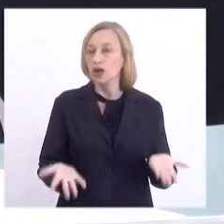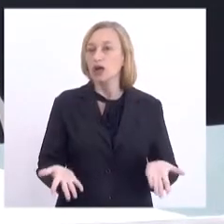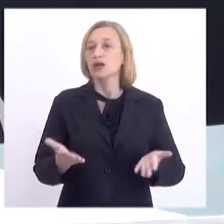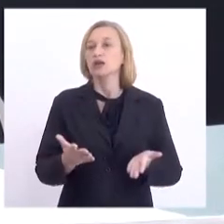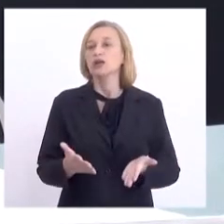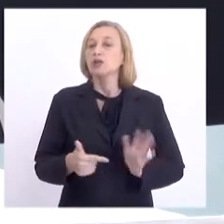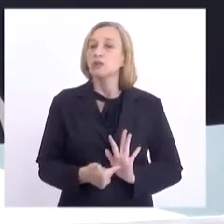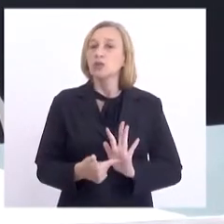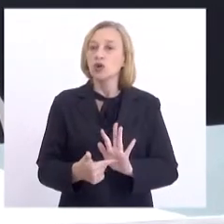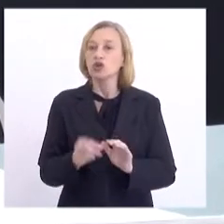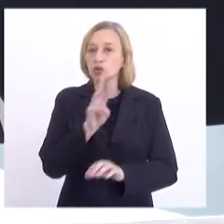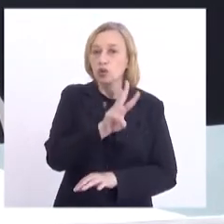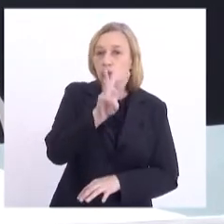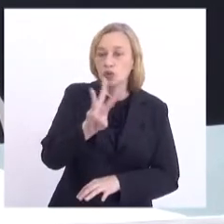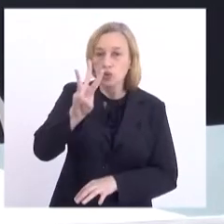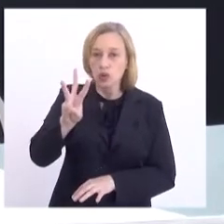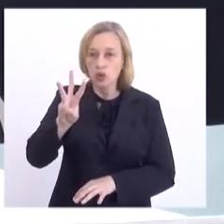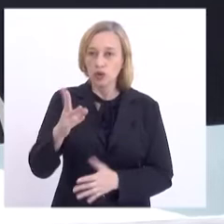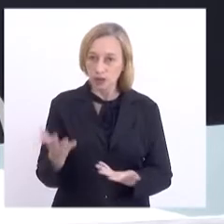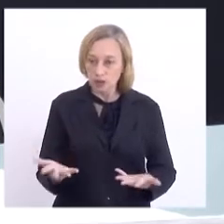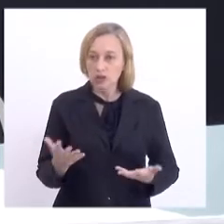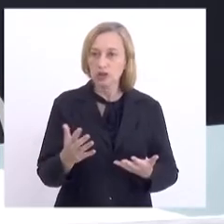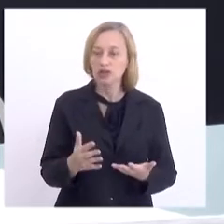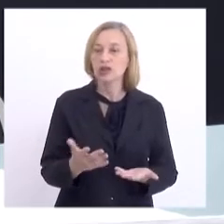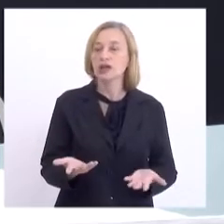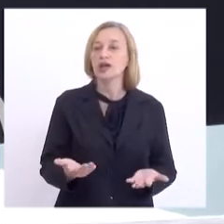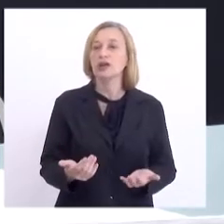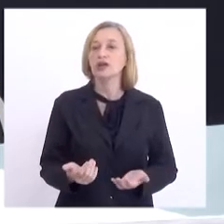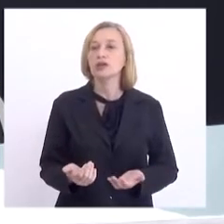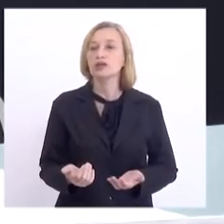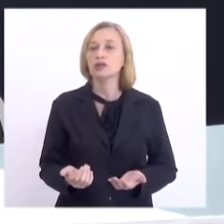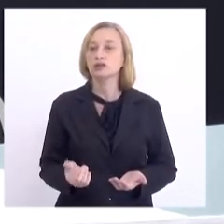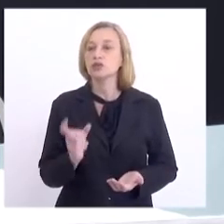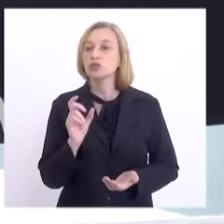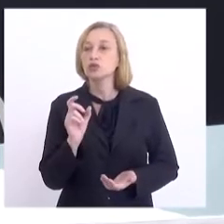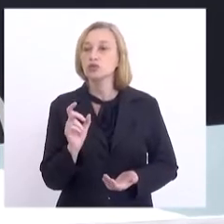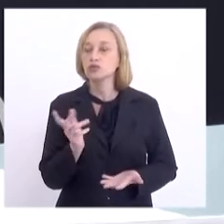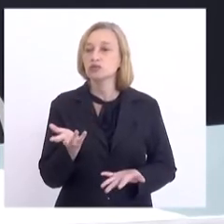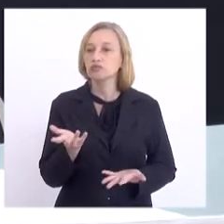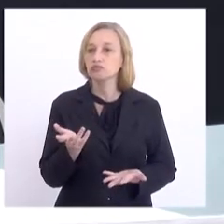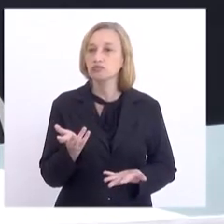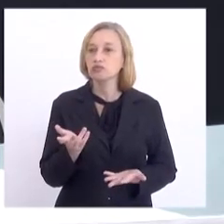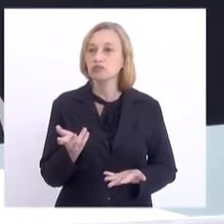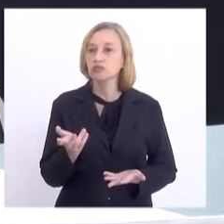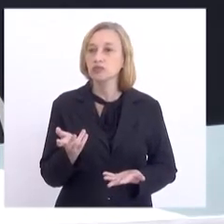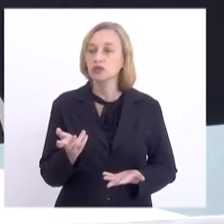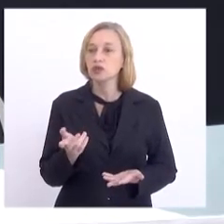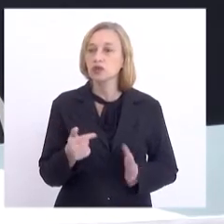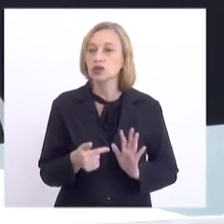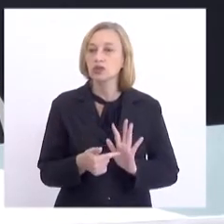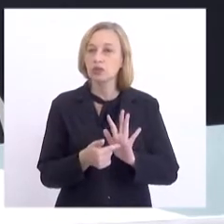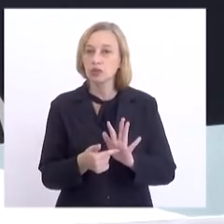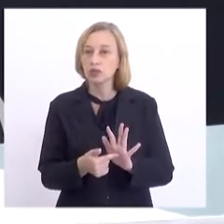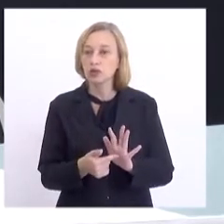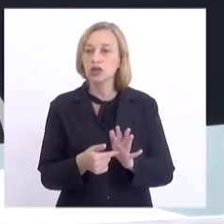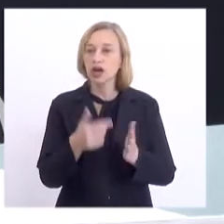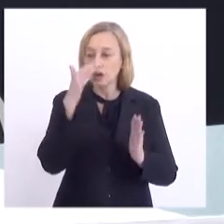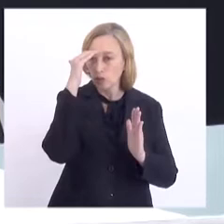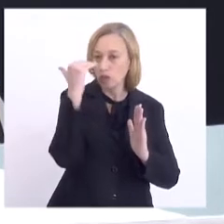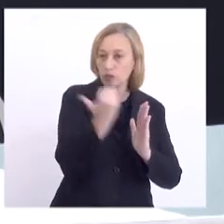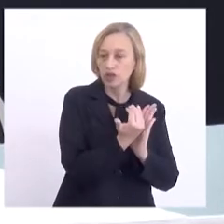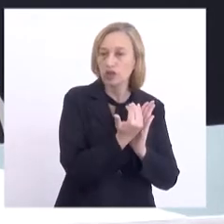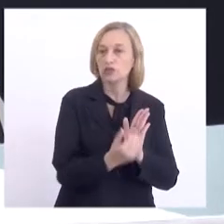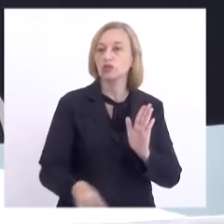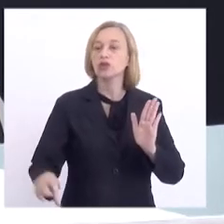que mostra o site é uma evolução física que nada mais é do que o itally cuidado em cima do